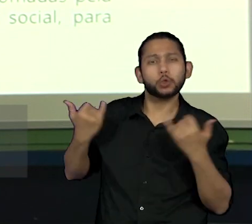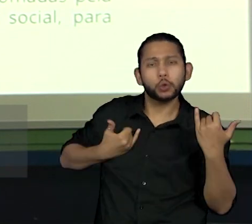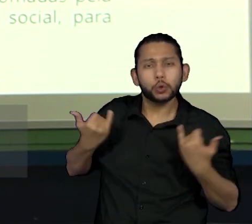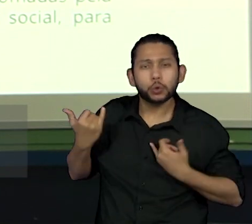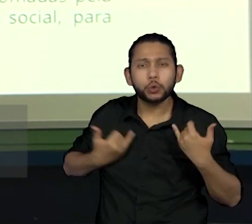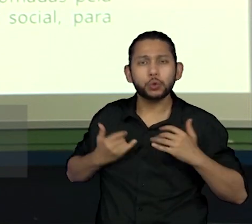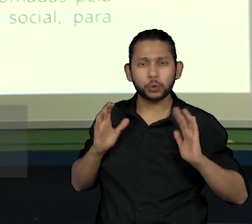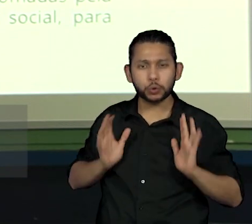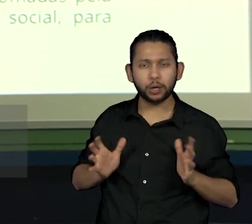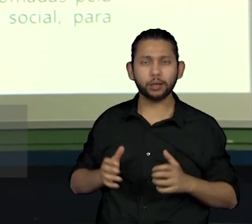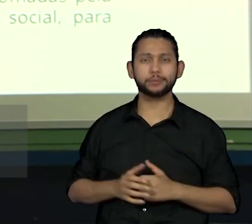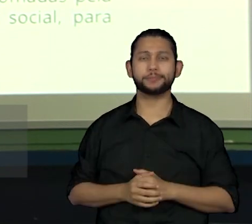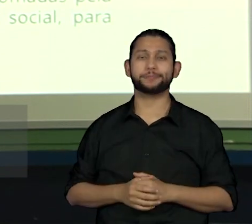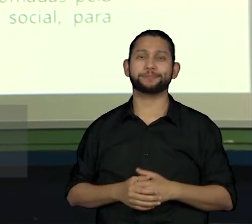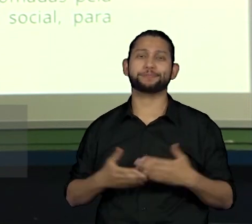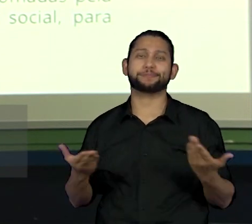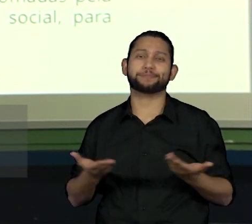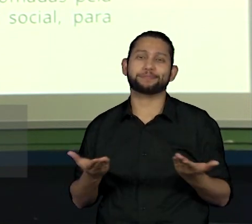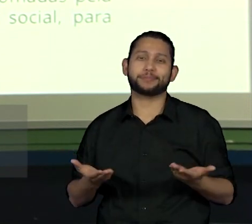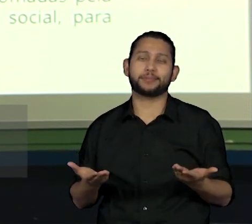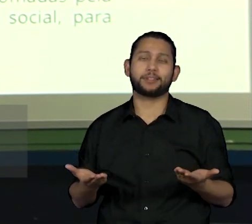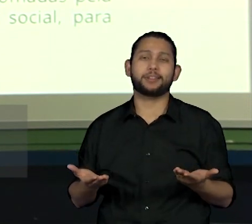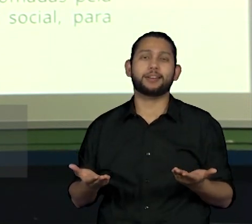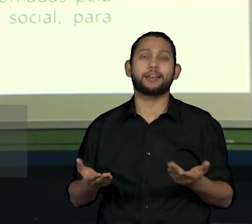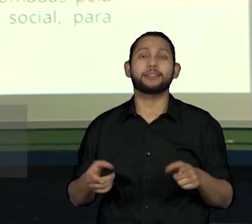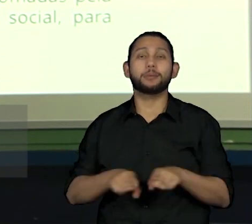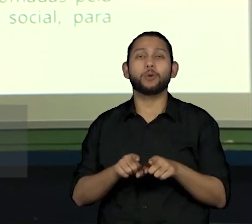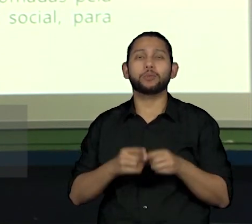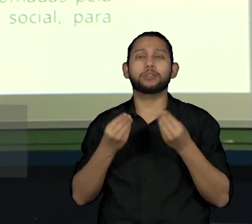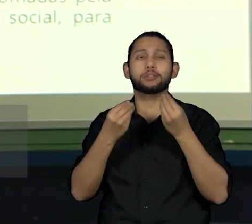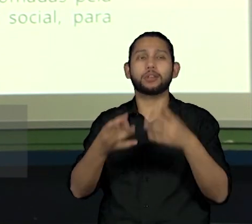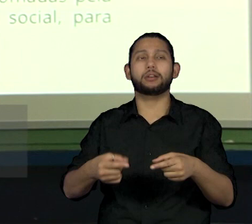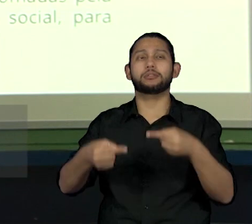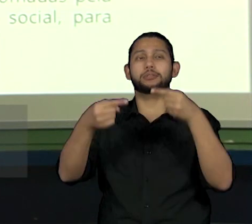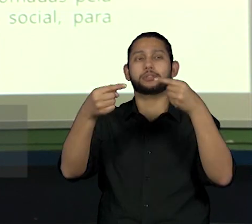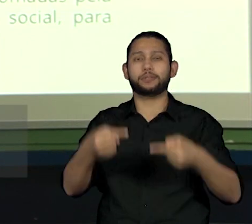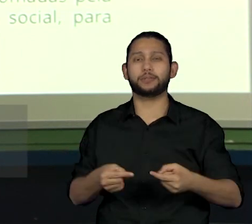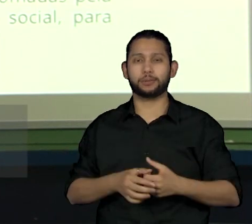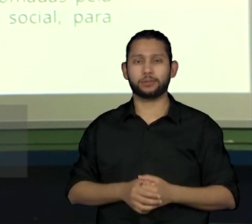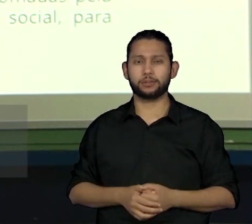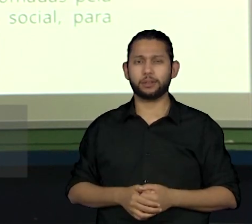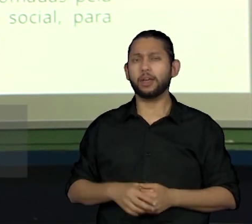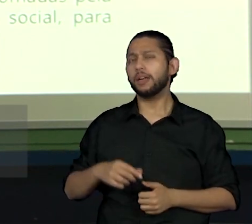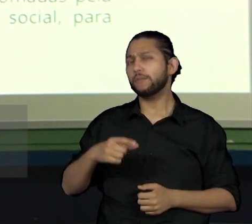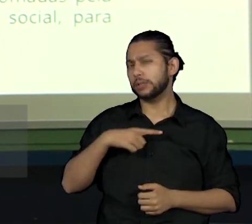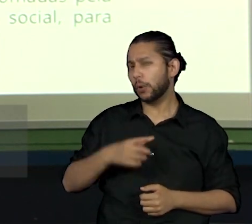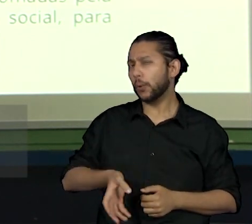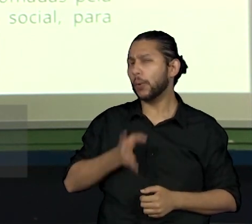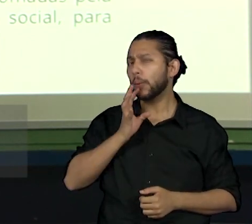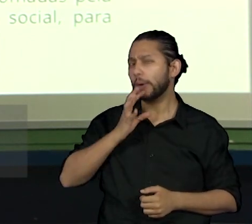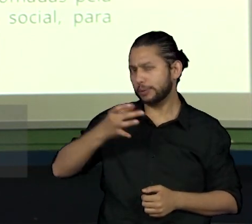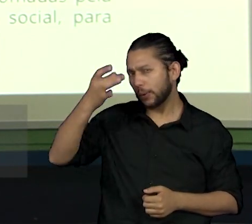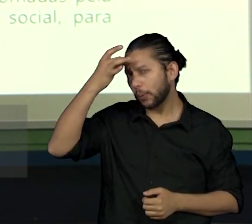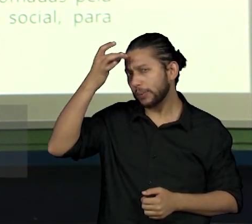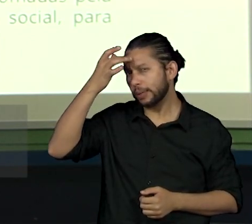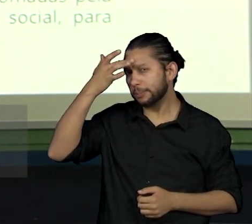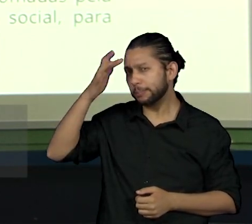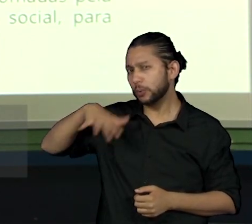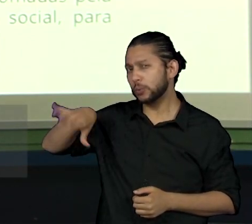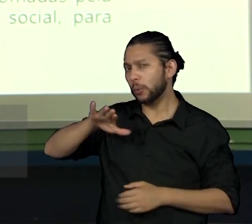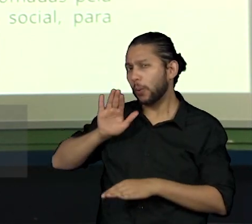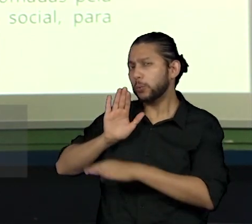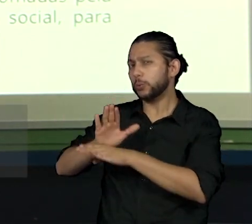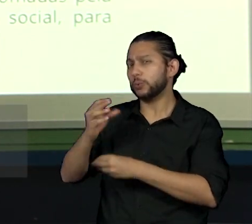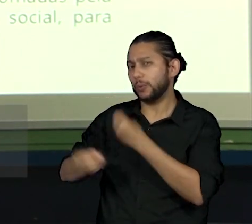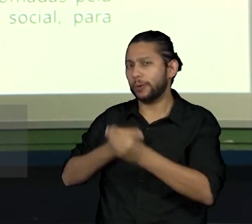falar? E aí a gente coloca como desafio que plano de conscientização que você tem para essas pessoas. Você assistiu uma